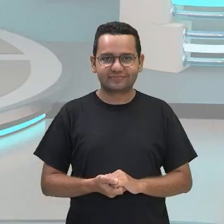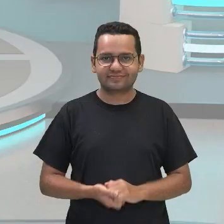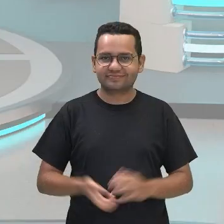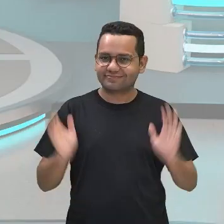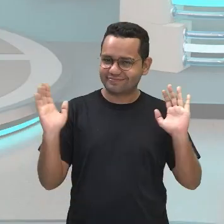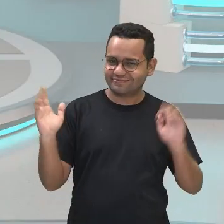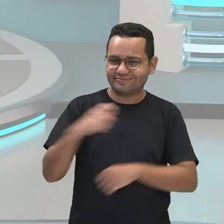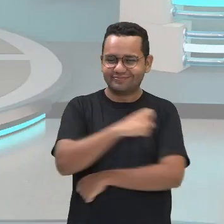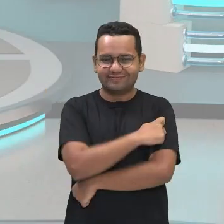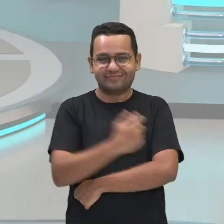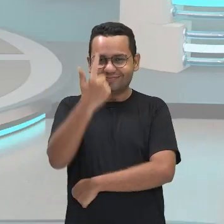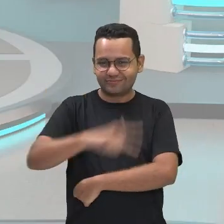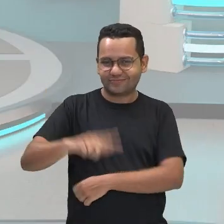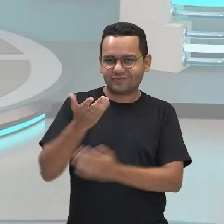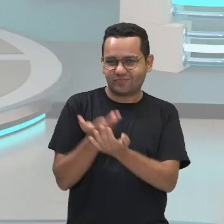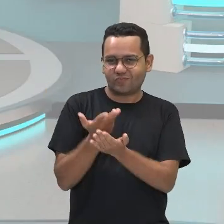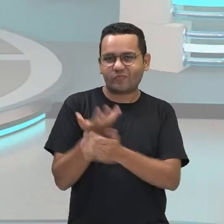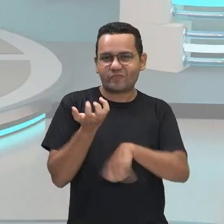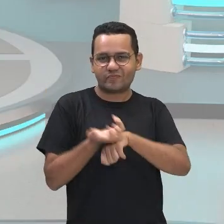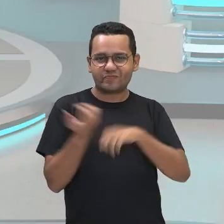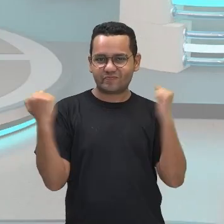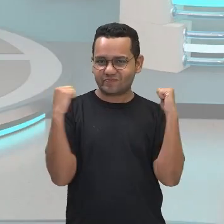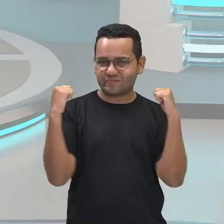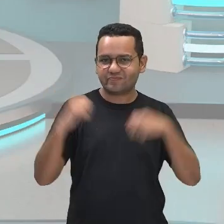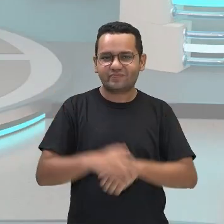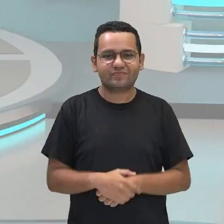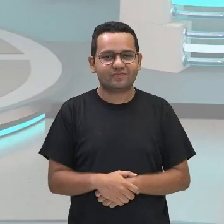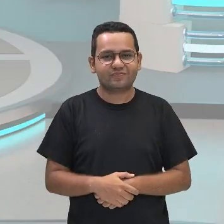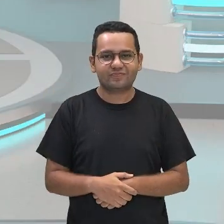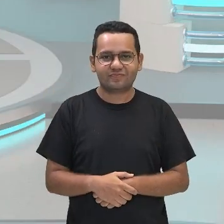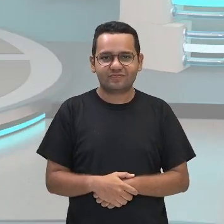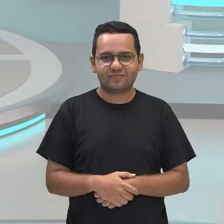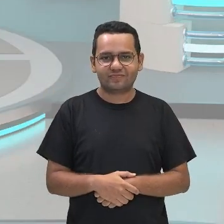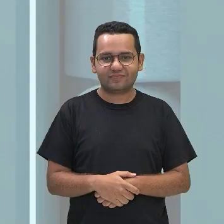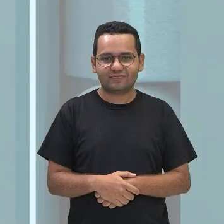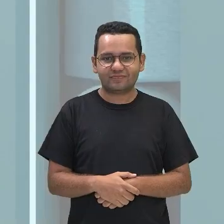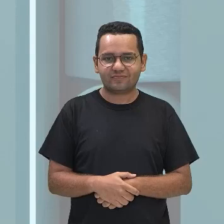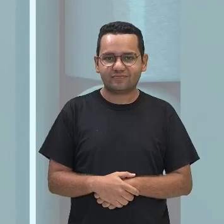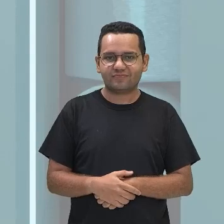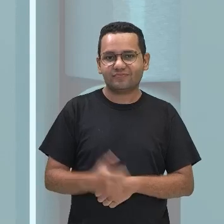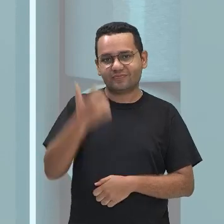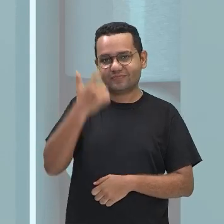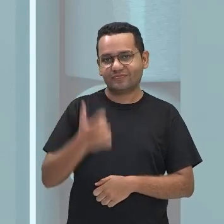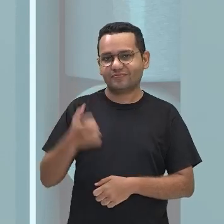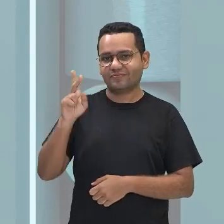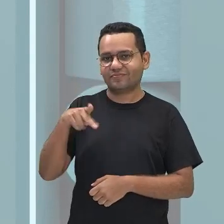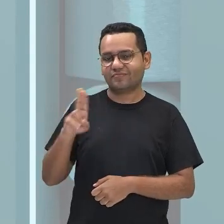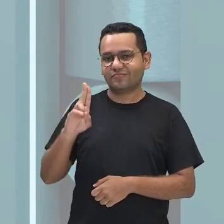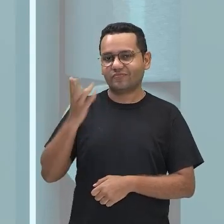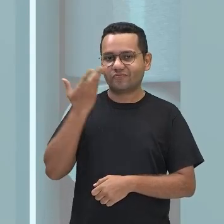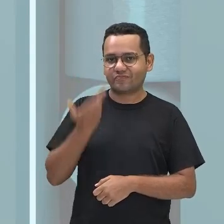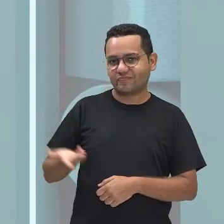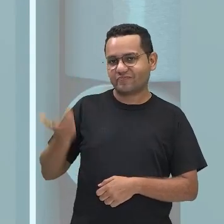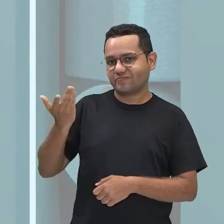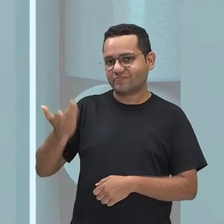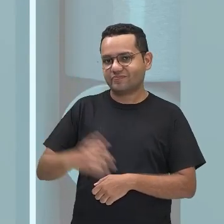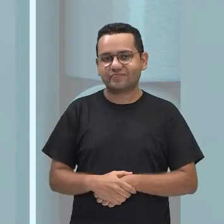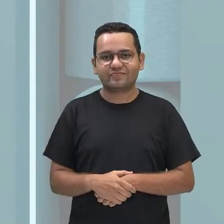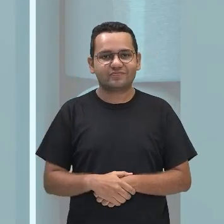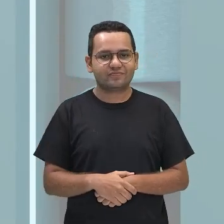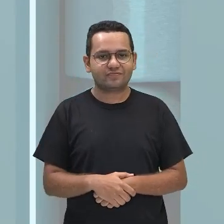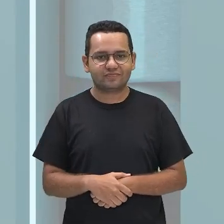Olá, vamos para mais uma aula de Educação Física. Só para relembrar, está aí o meu nome, né? Professor